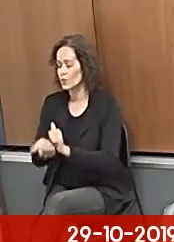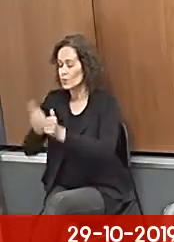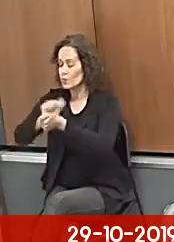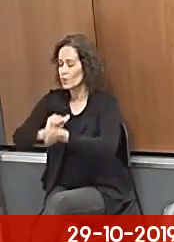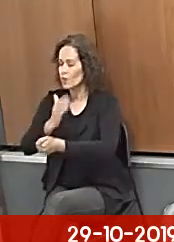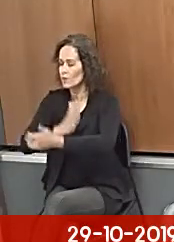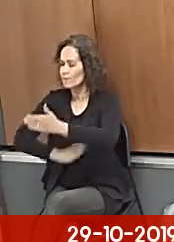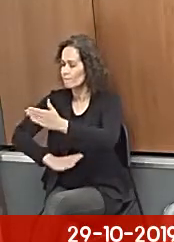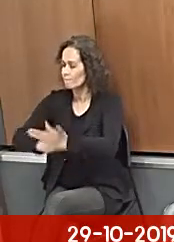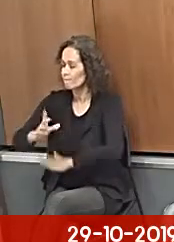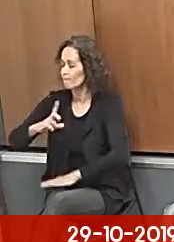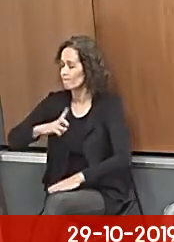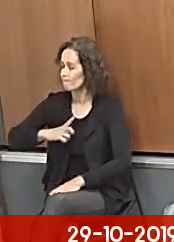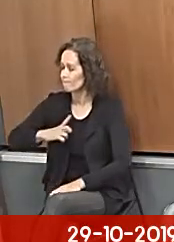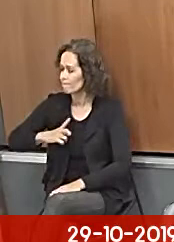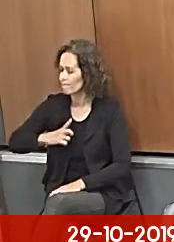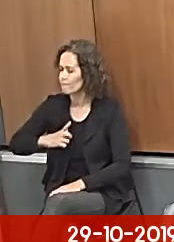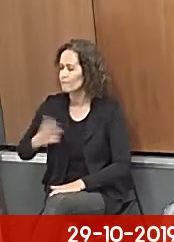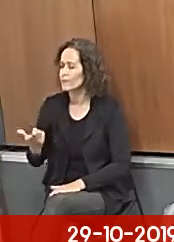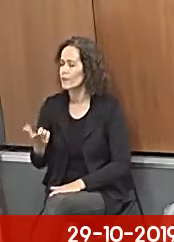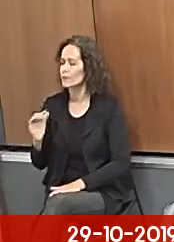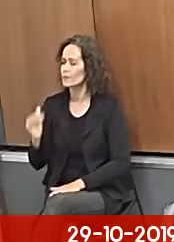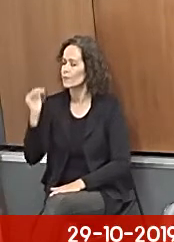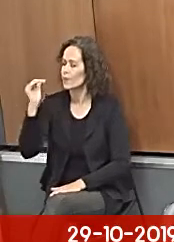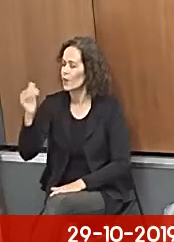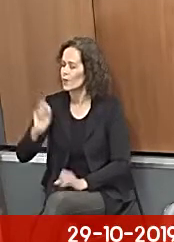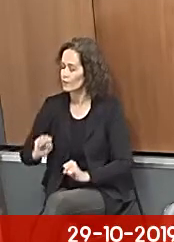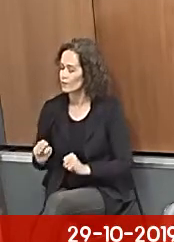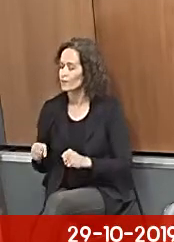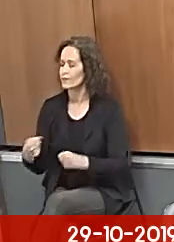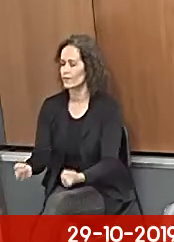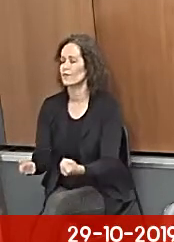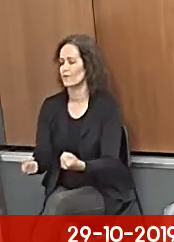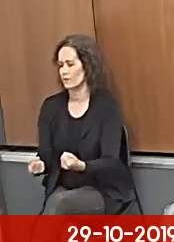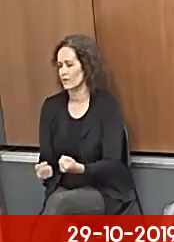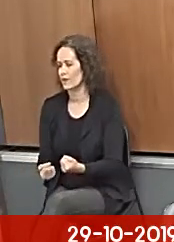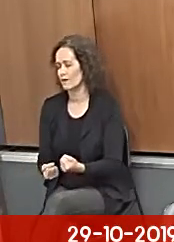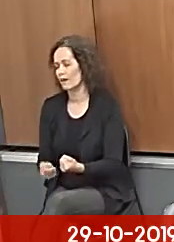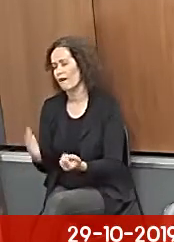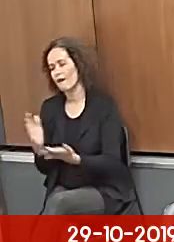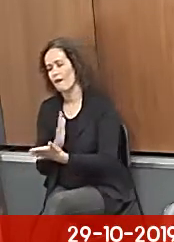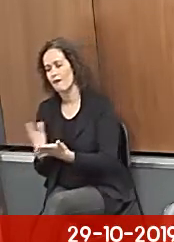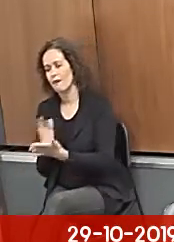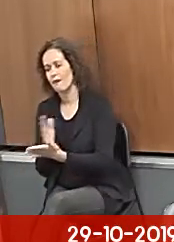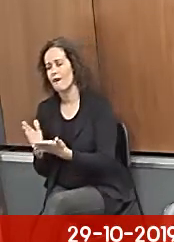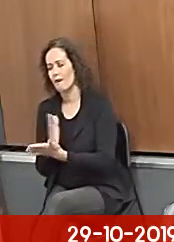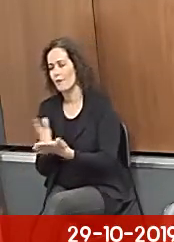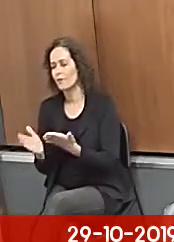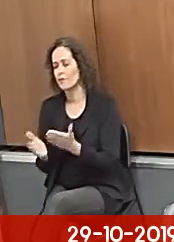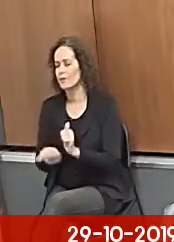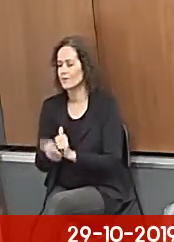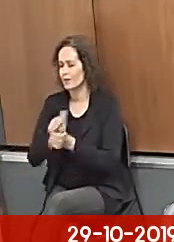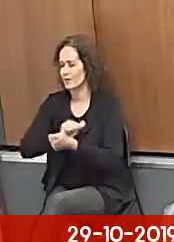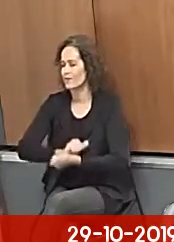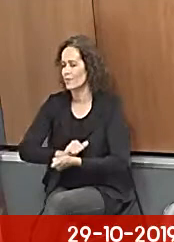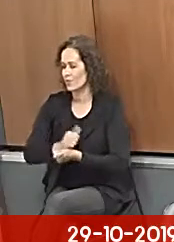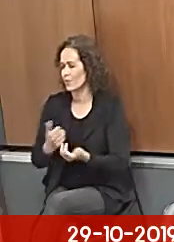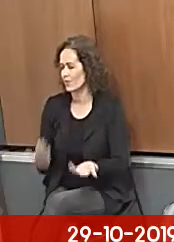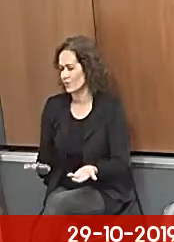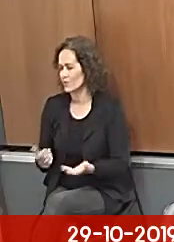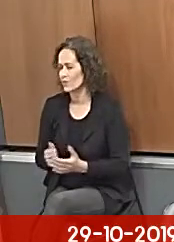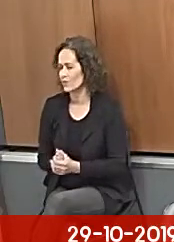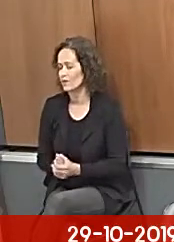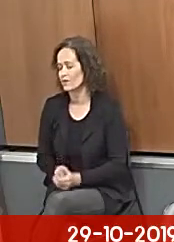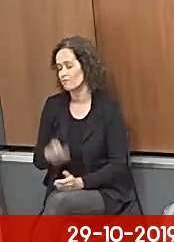existe um órgão maior que vai defender algumas modalidades que são regidas por esse órgão, o que é paradesporto a gente chama de esportes voltados para pessoas